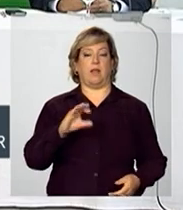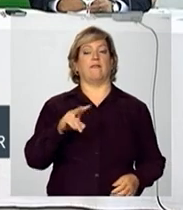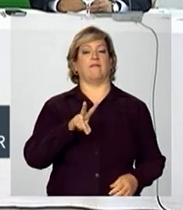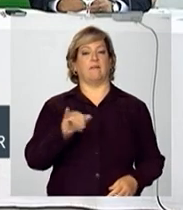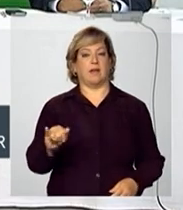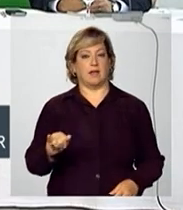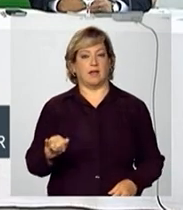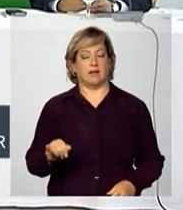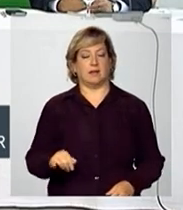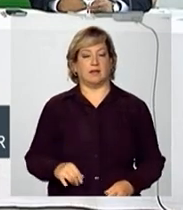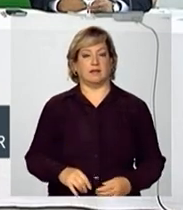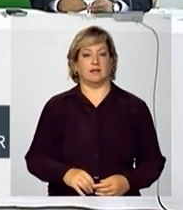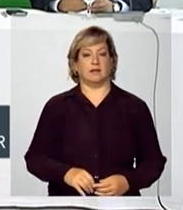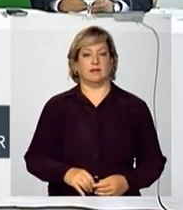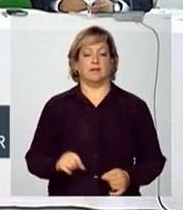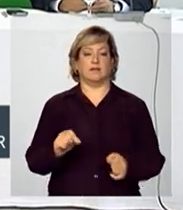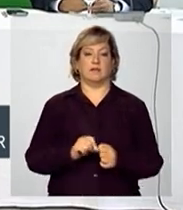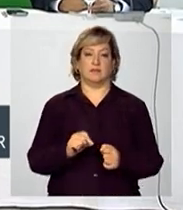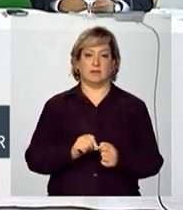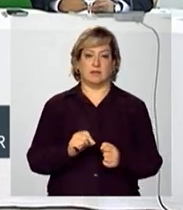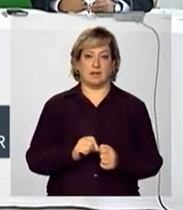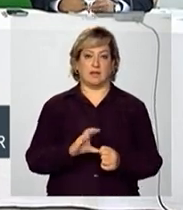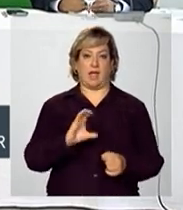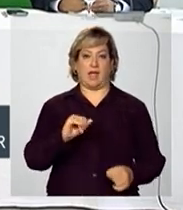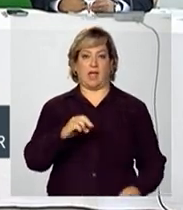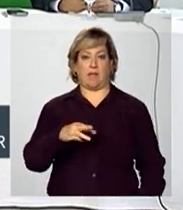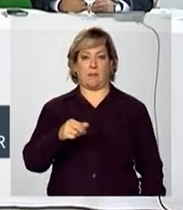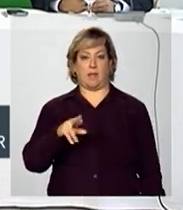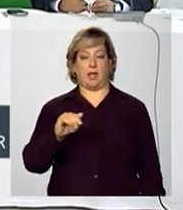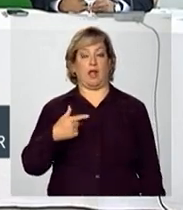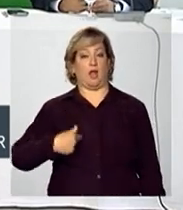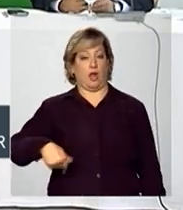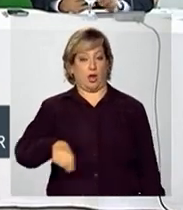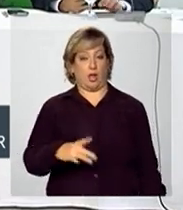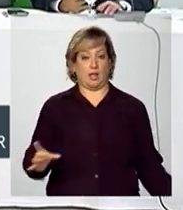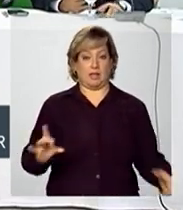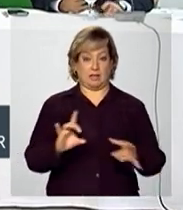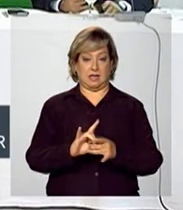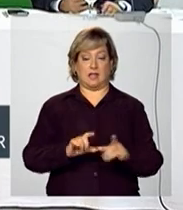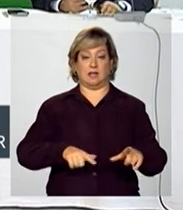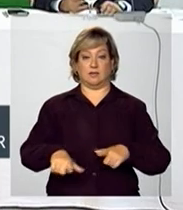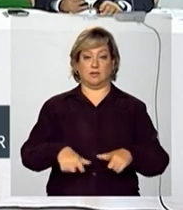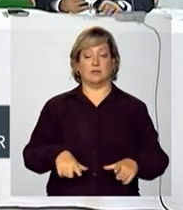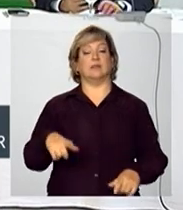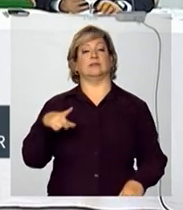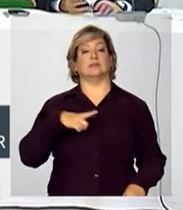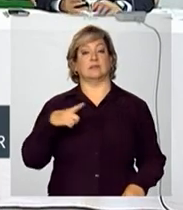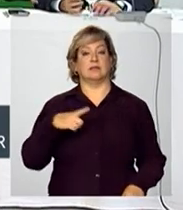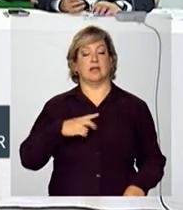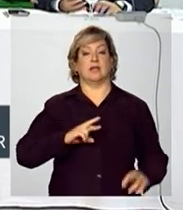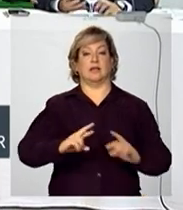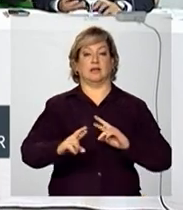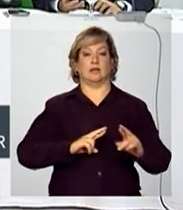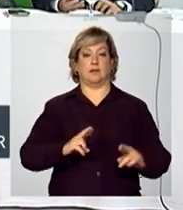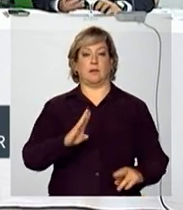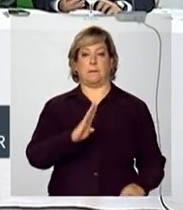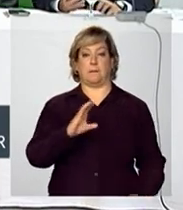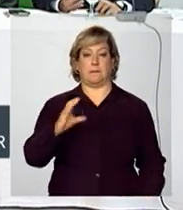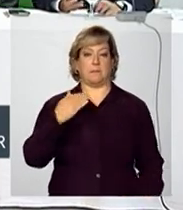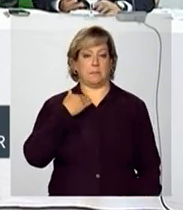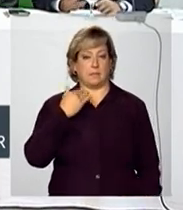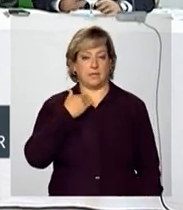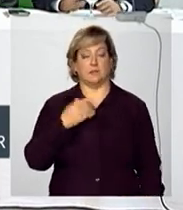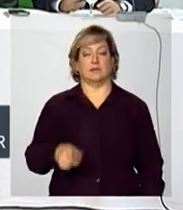justamente criar uma câmara Nossa e para de integração de ações tem as resoluções do Banco Central